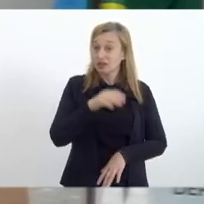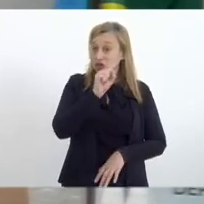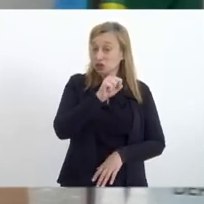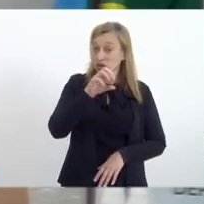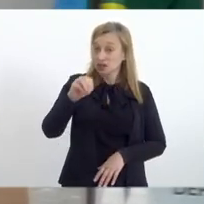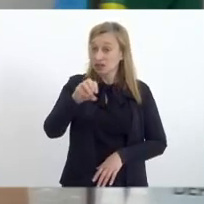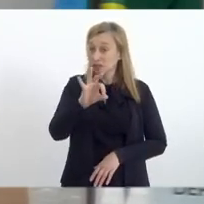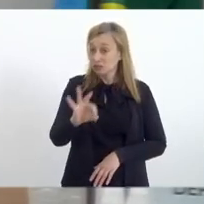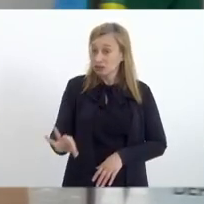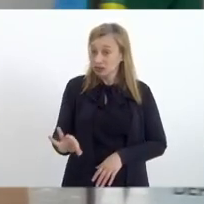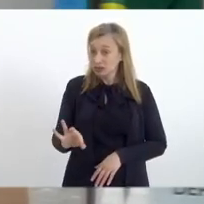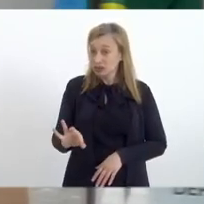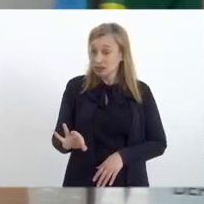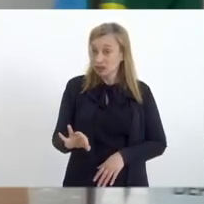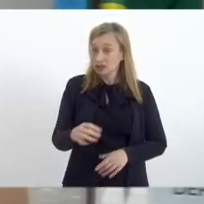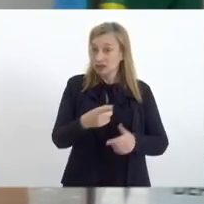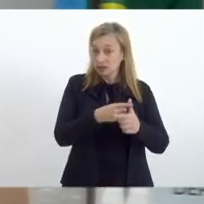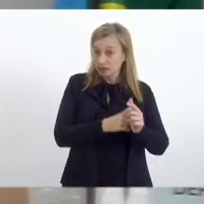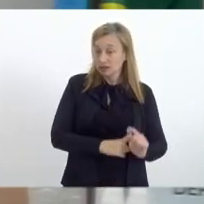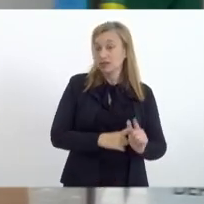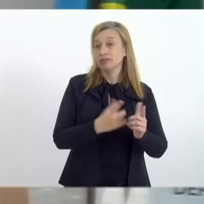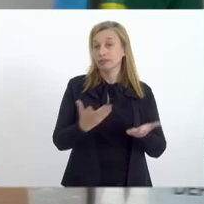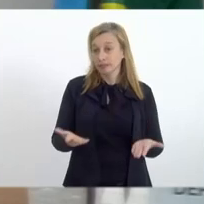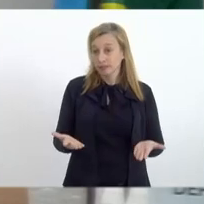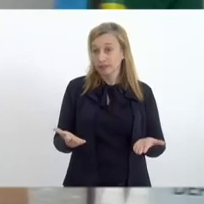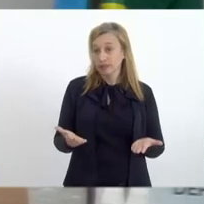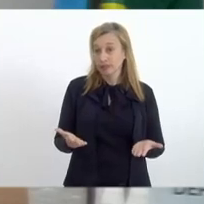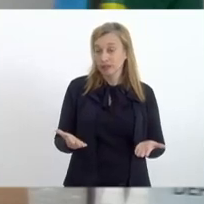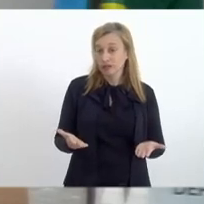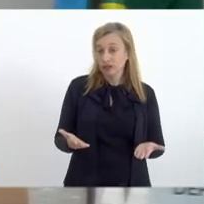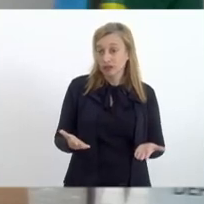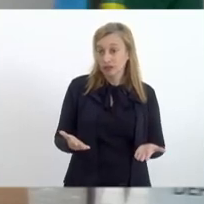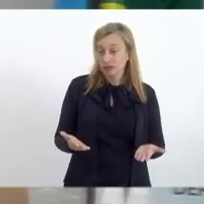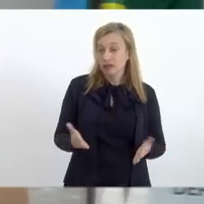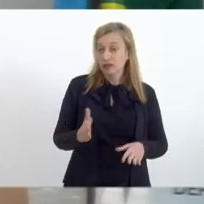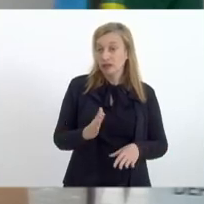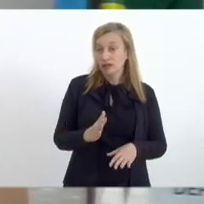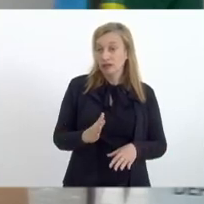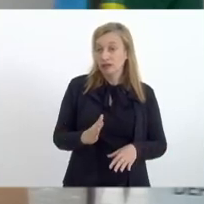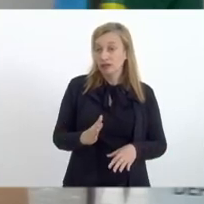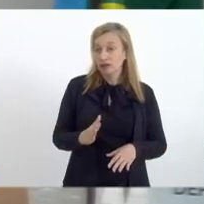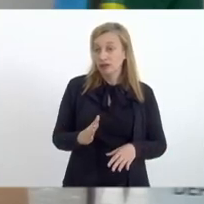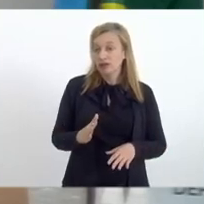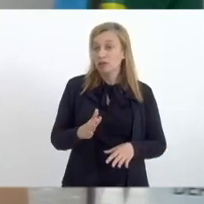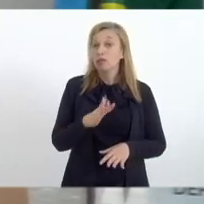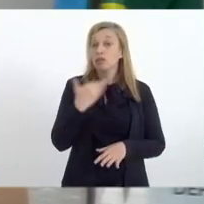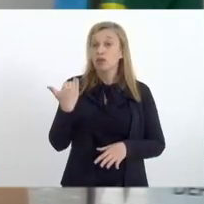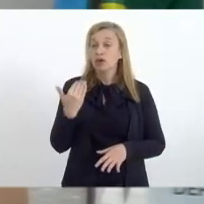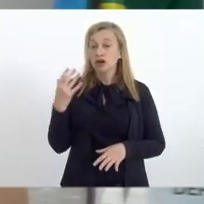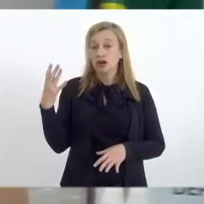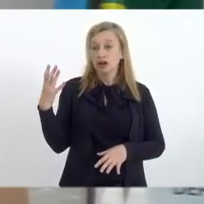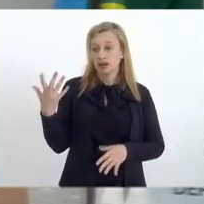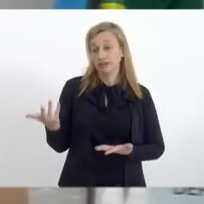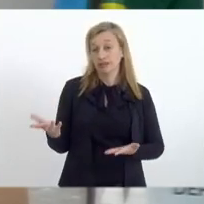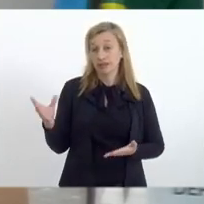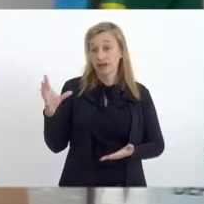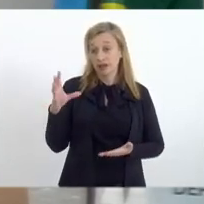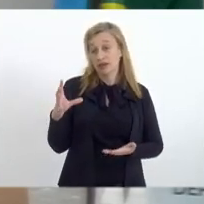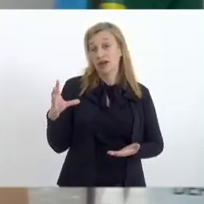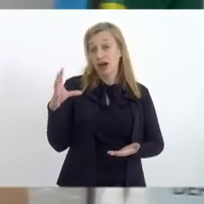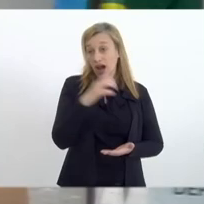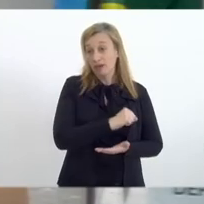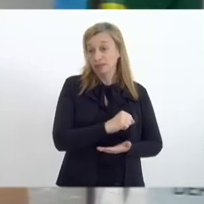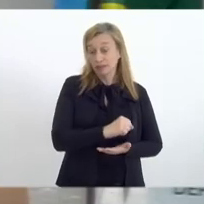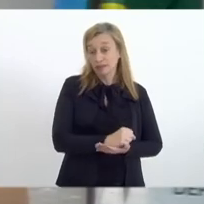80% dos dependentes, como diz-se em linguagem popular, toquem para subir, porque está concebido de uma forma